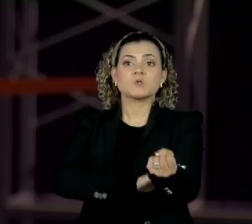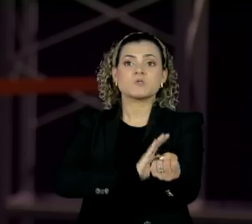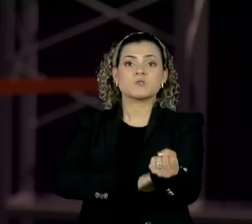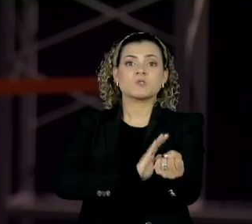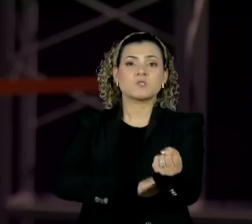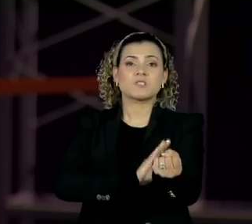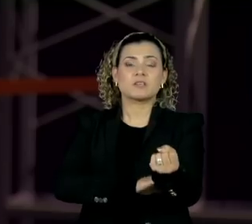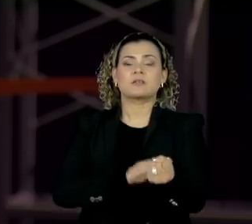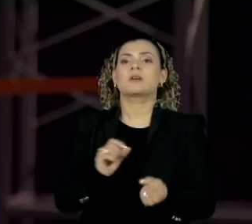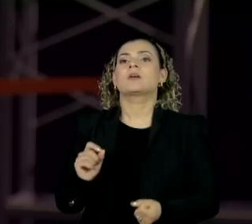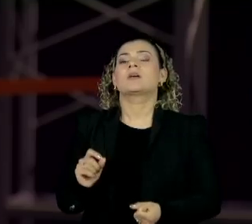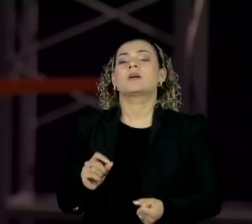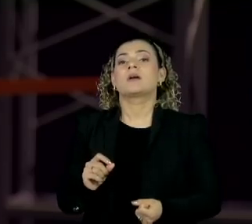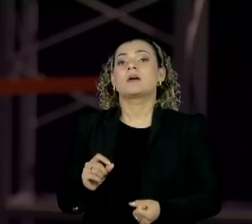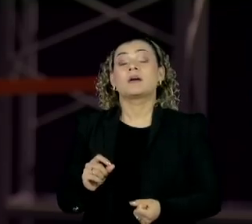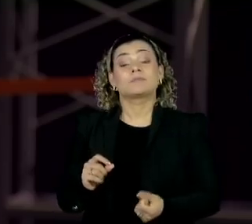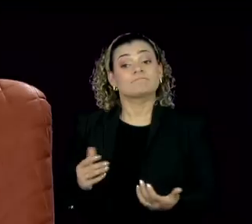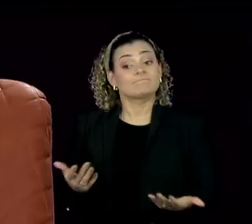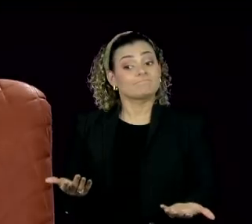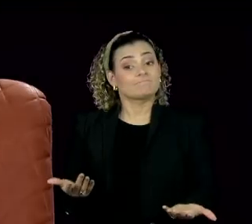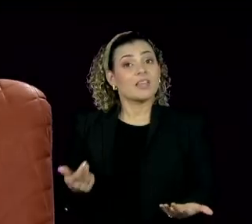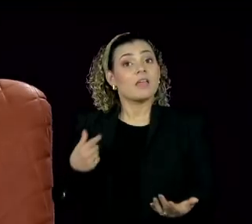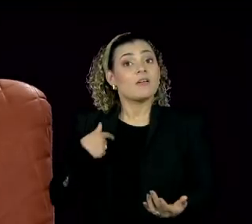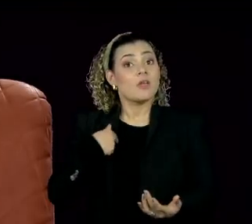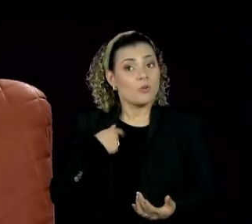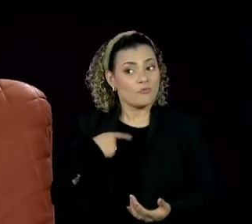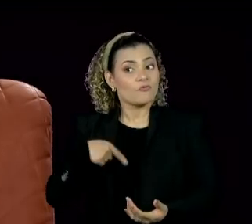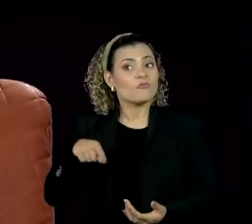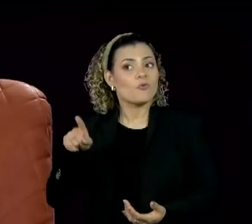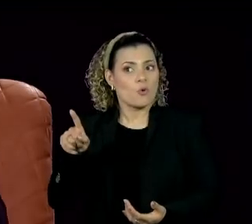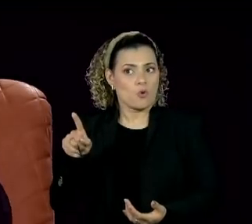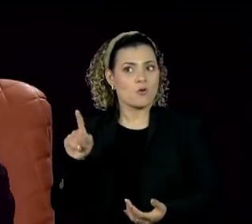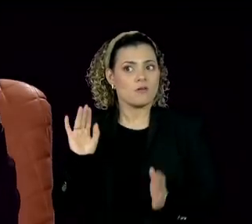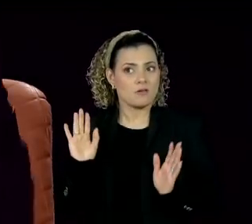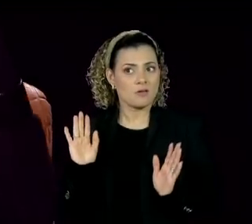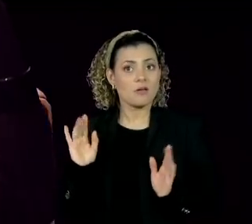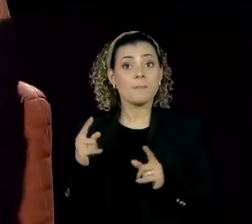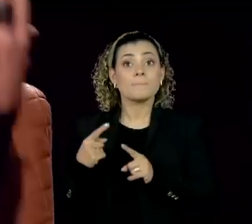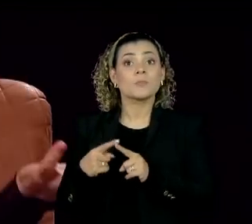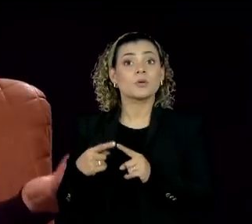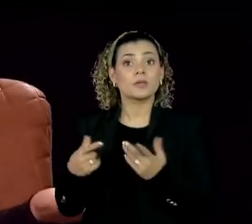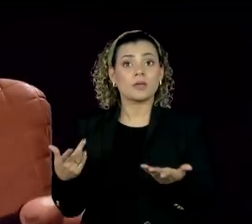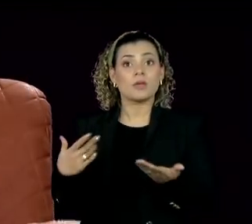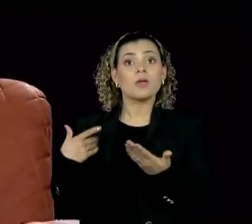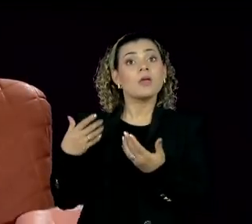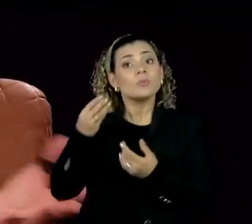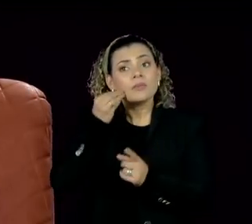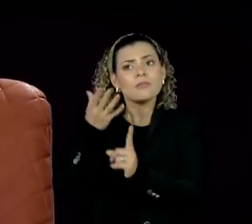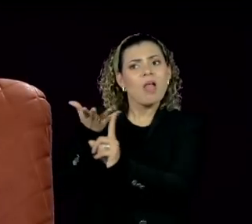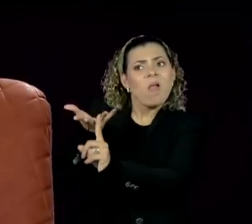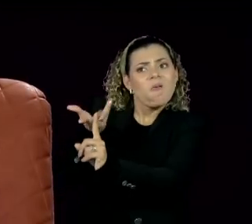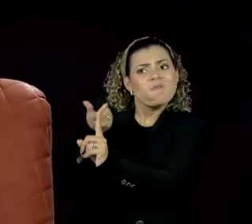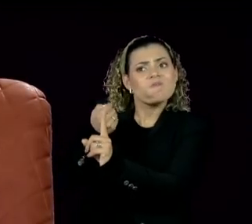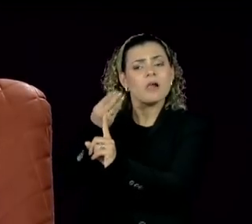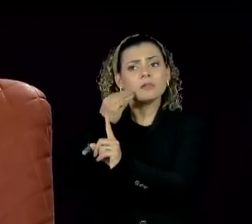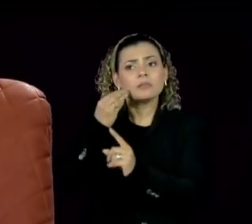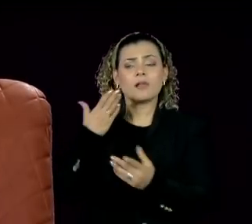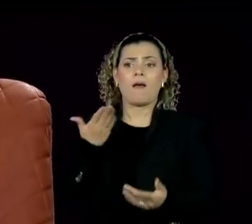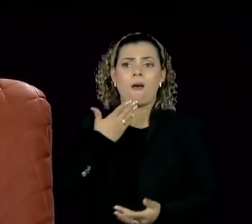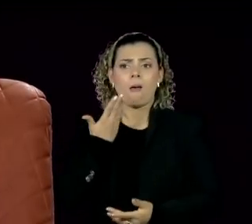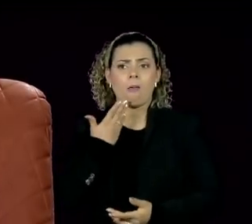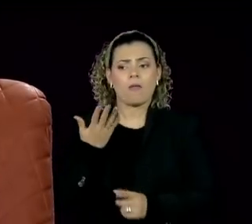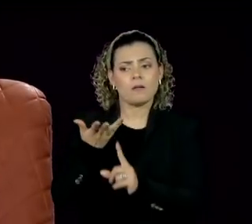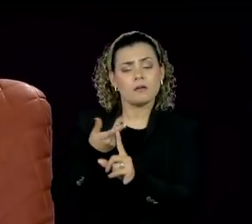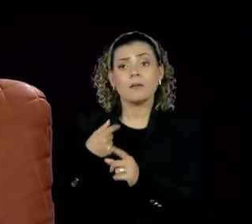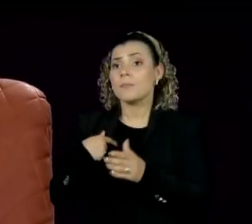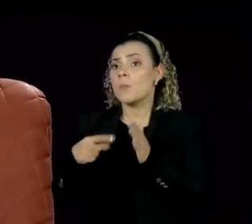Éboli. Aí eu falei, gente, deixa eu ir. Porque, pô, eu vou ter que convencer ele, cara, sabe? Meu primeiro